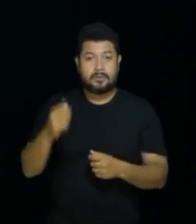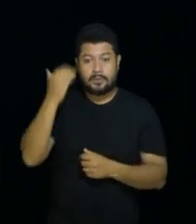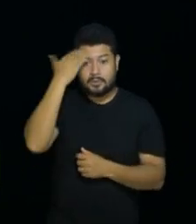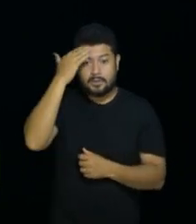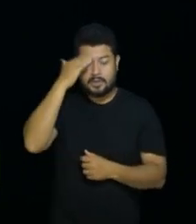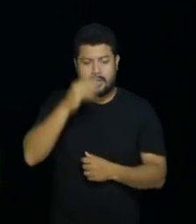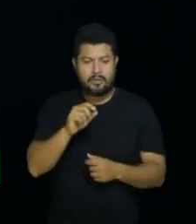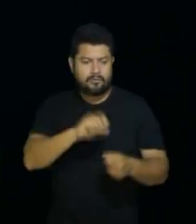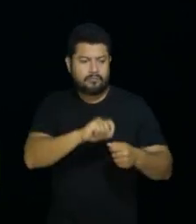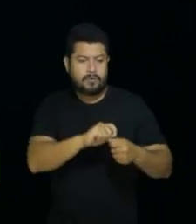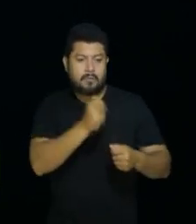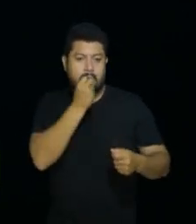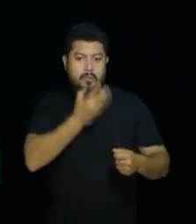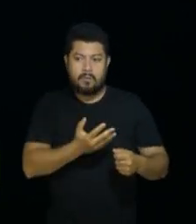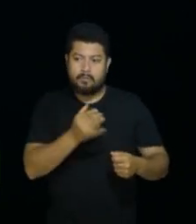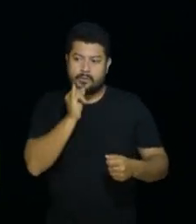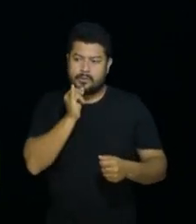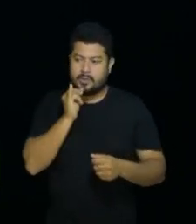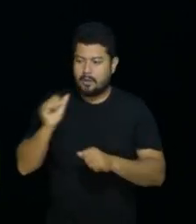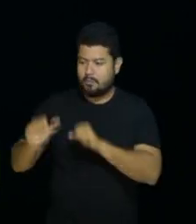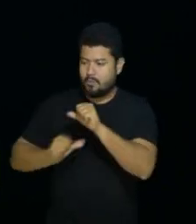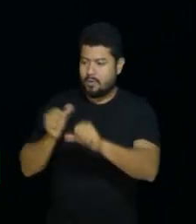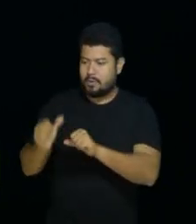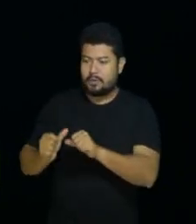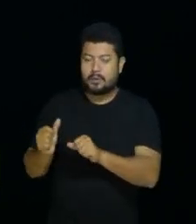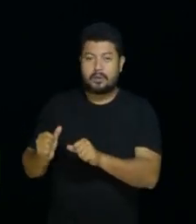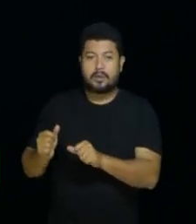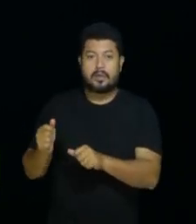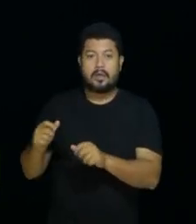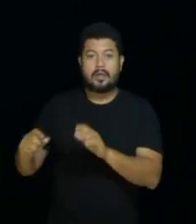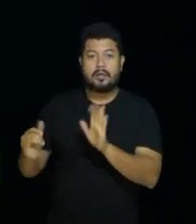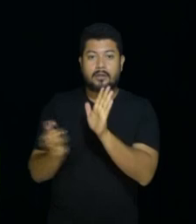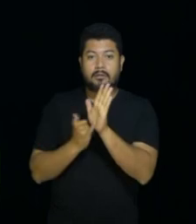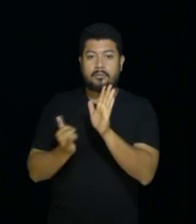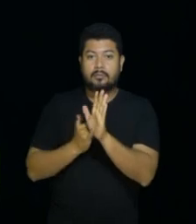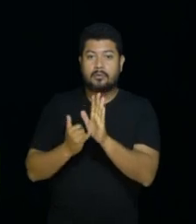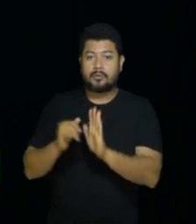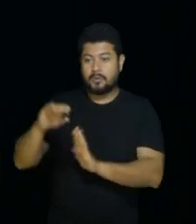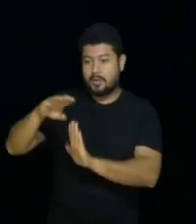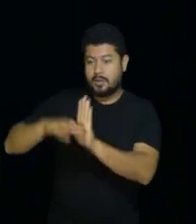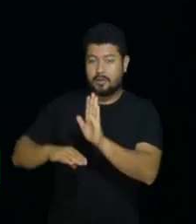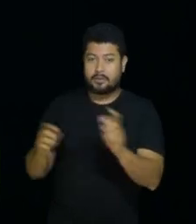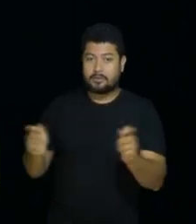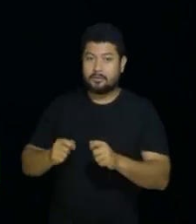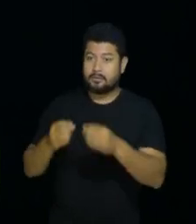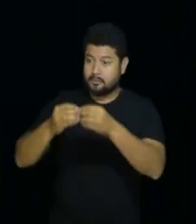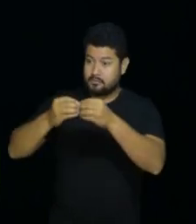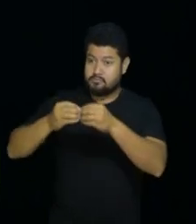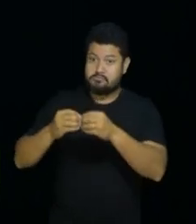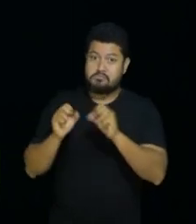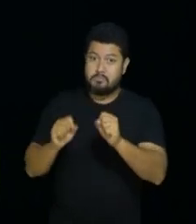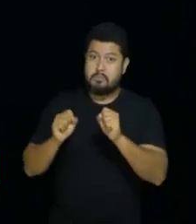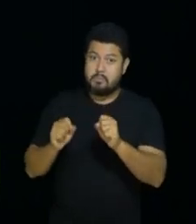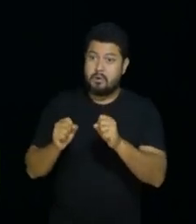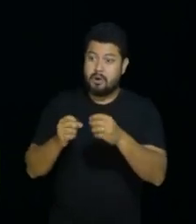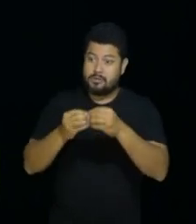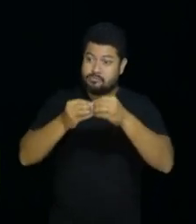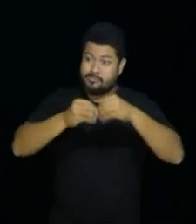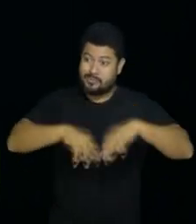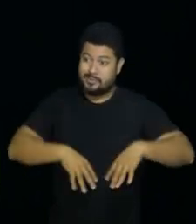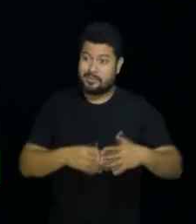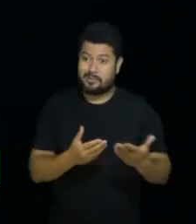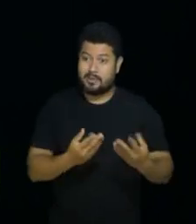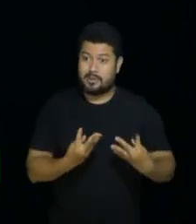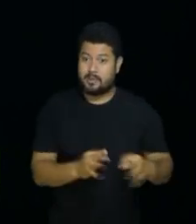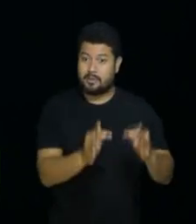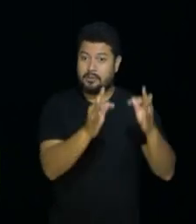Quando a gente fala de reforma tributária, quando a gente fala de desoneração de folha de pagamento, isso pode impactar diretamente as nossas empresas de tecnologia.